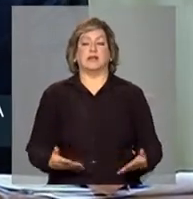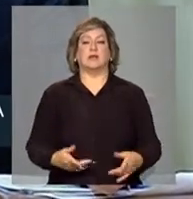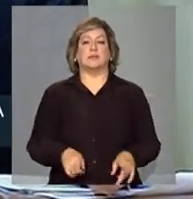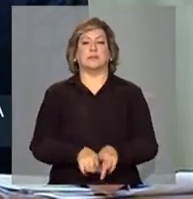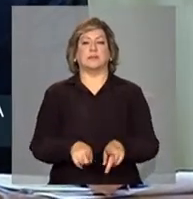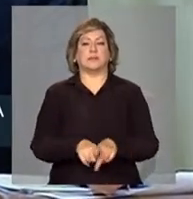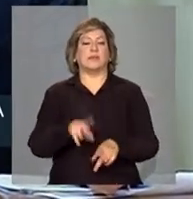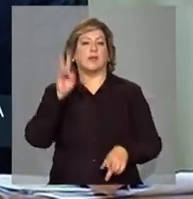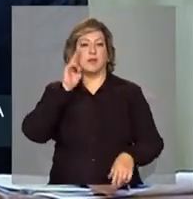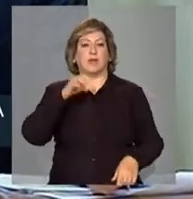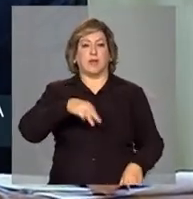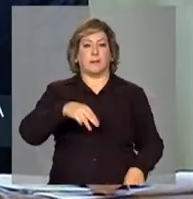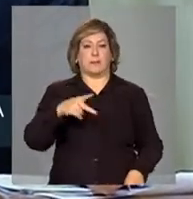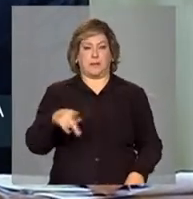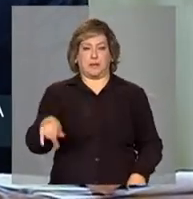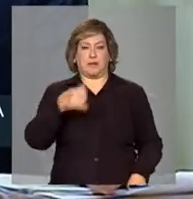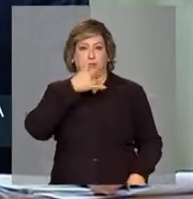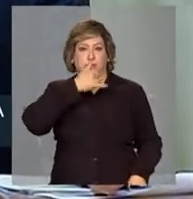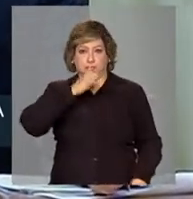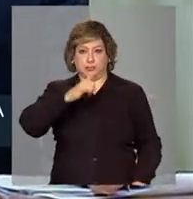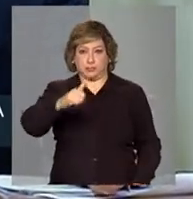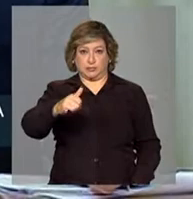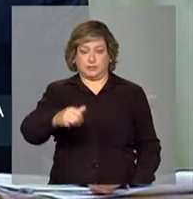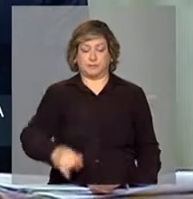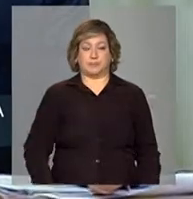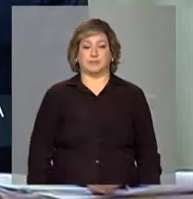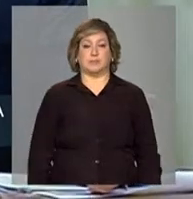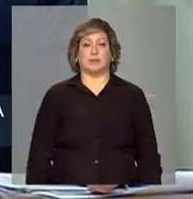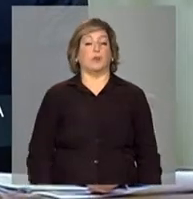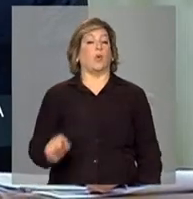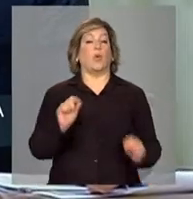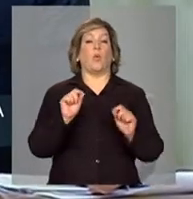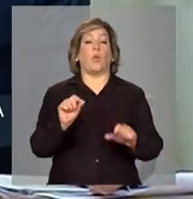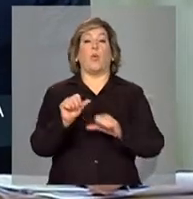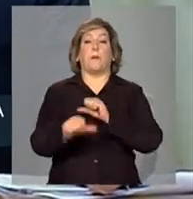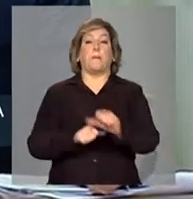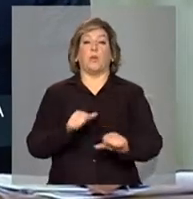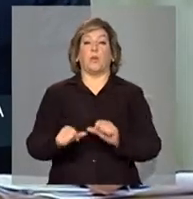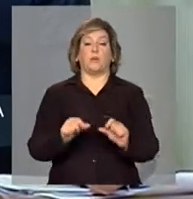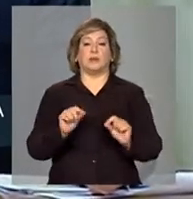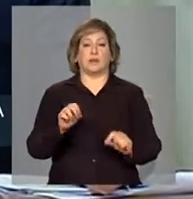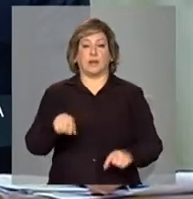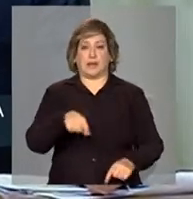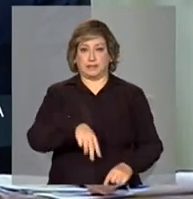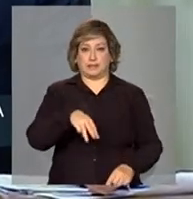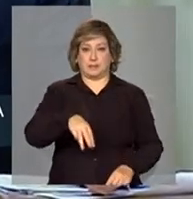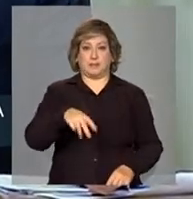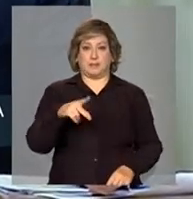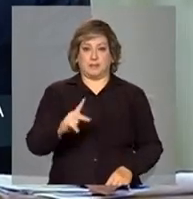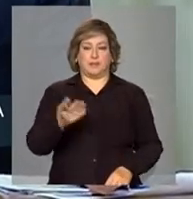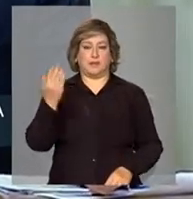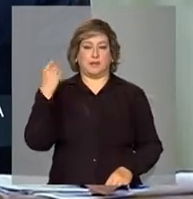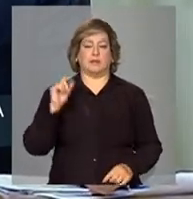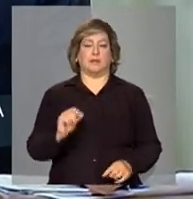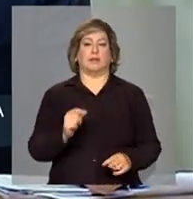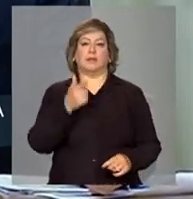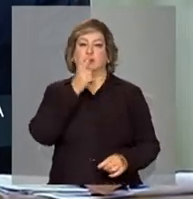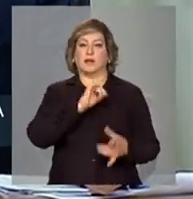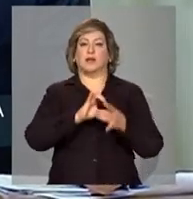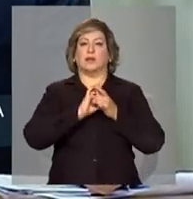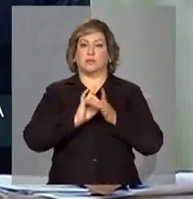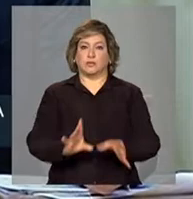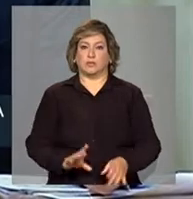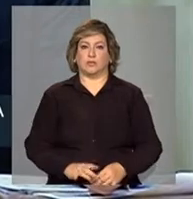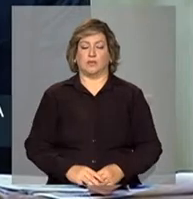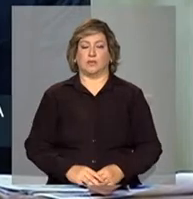relação à mp da energia elétrica o que muda é o seguinte essa MP autorisa wah-wah